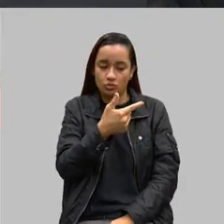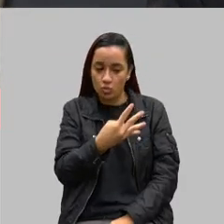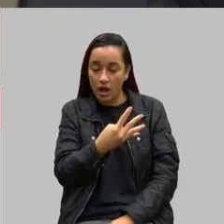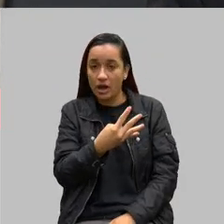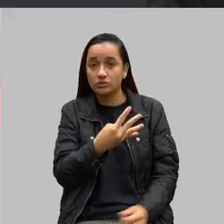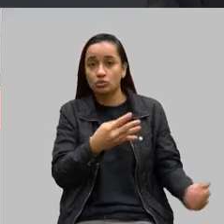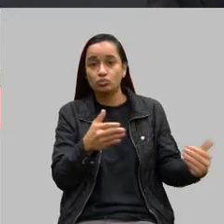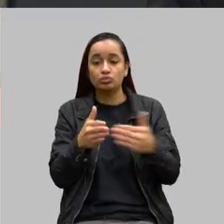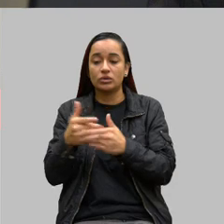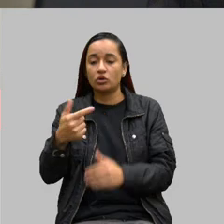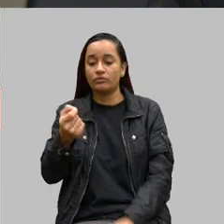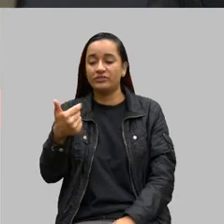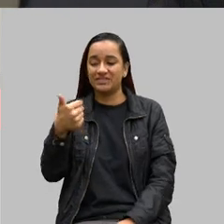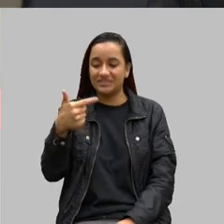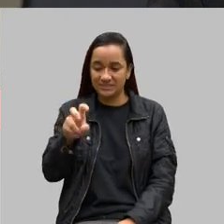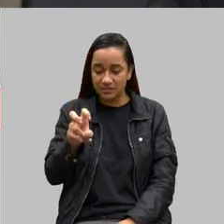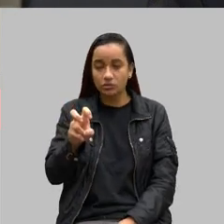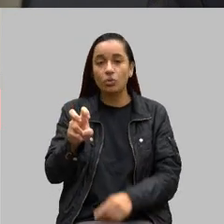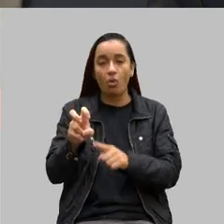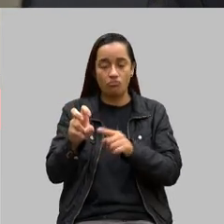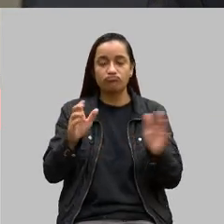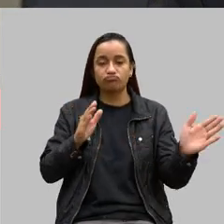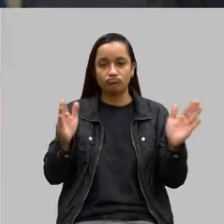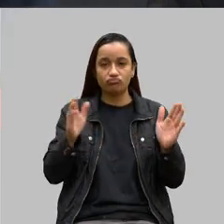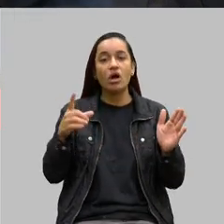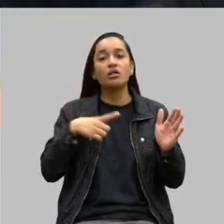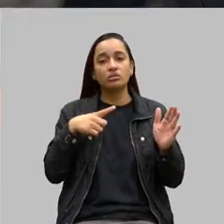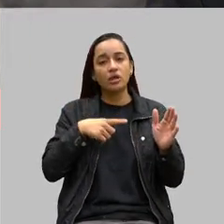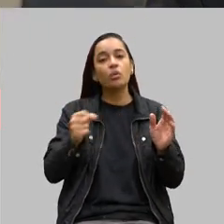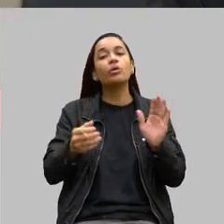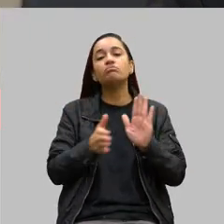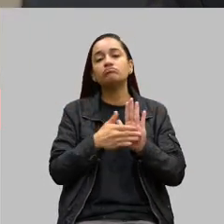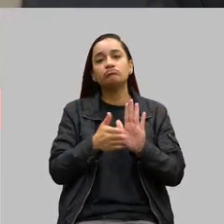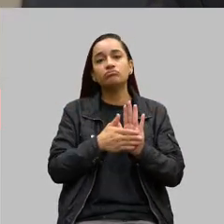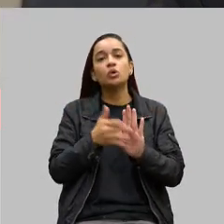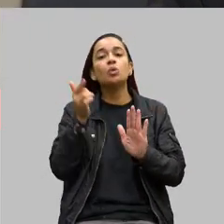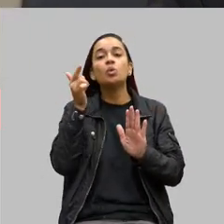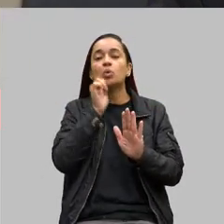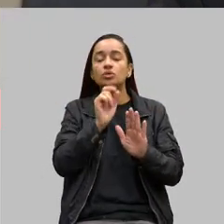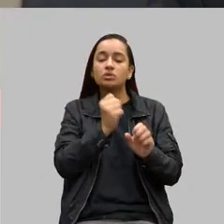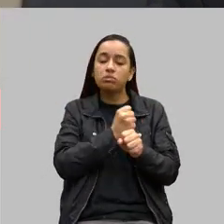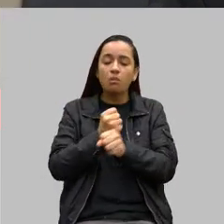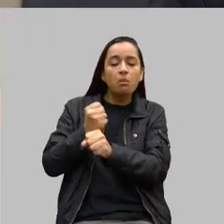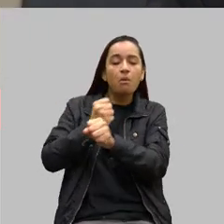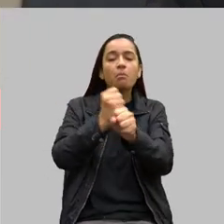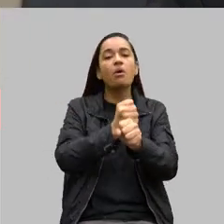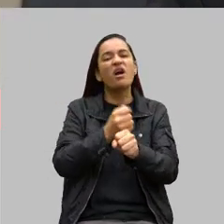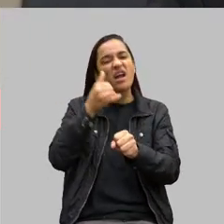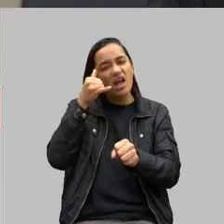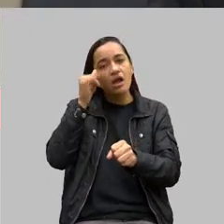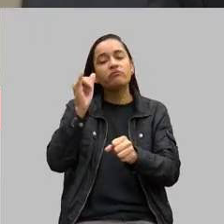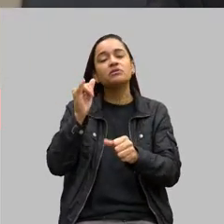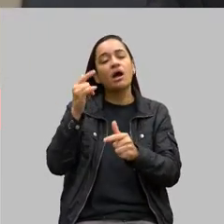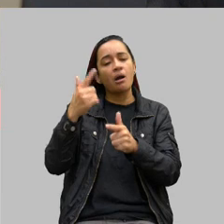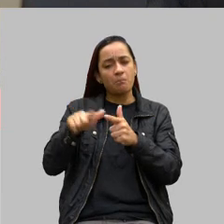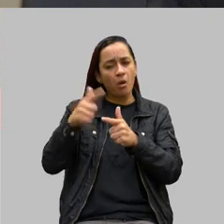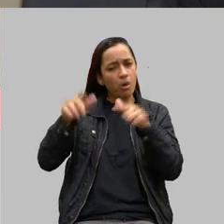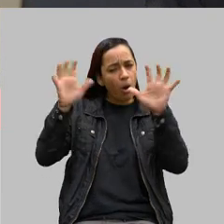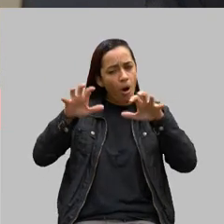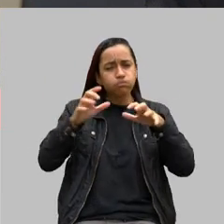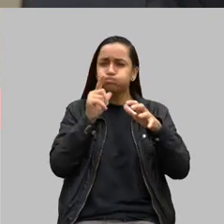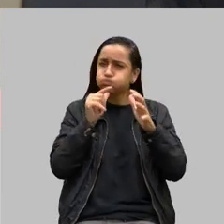para 25 e que vão né Eh né colocar no passado esses problemas dessas inundações aqui na região metropolitana